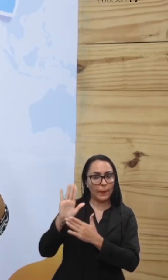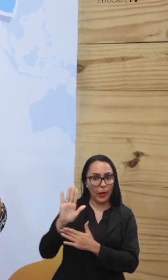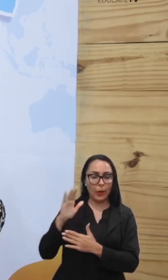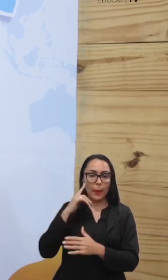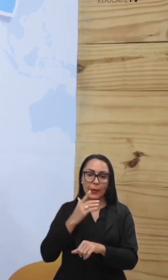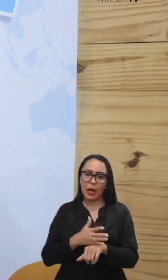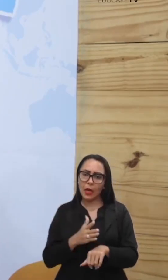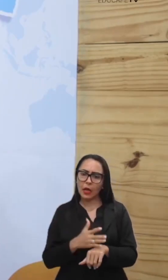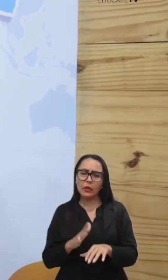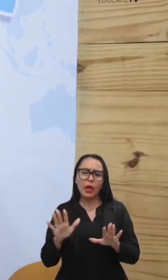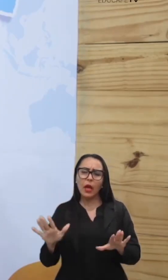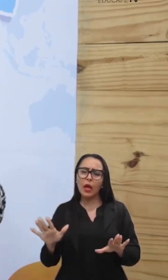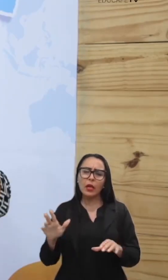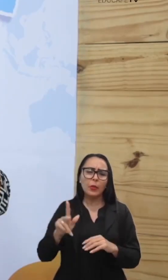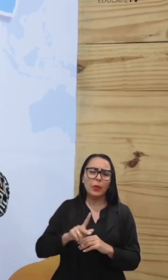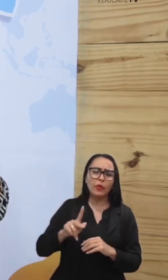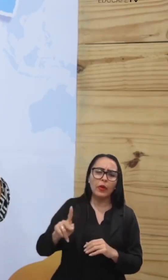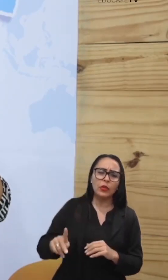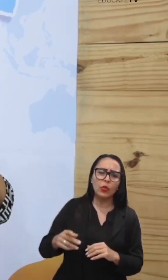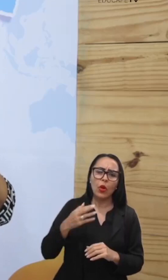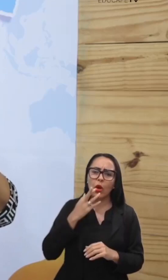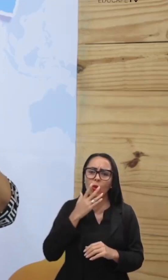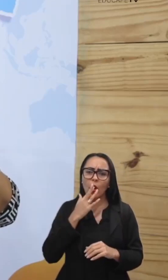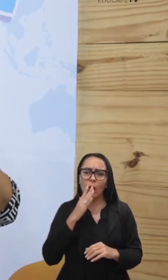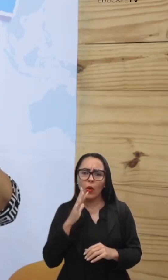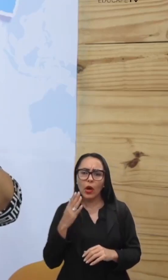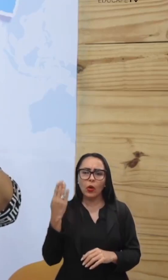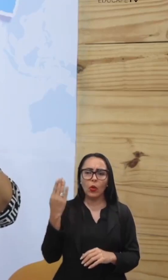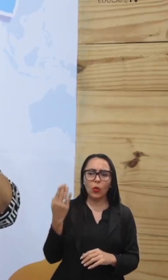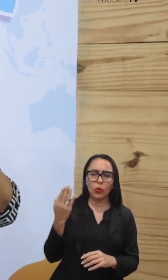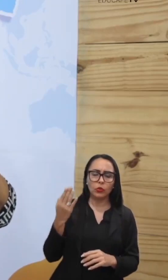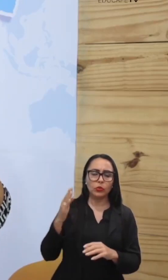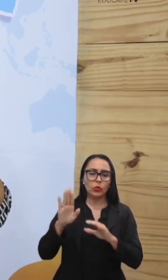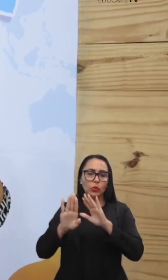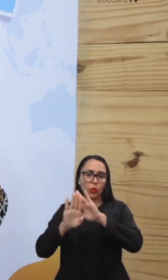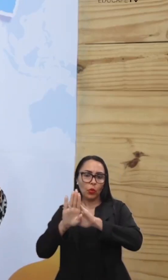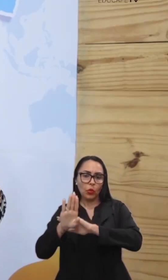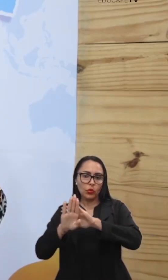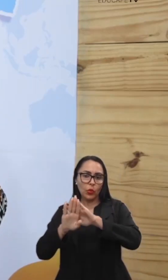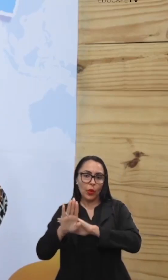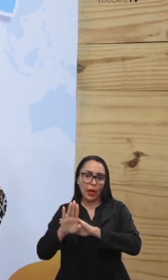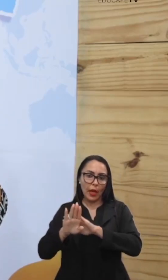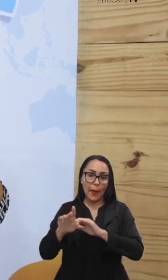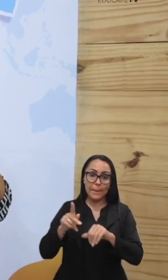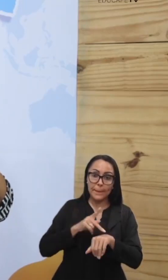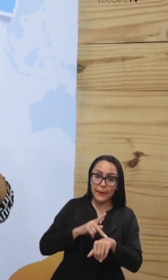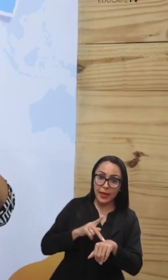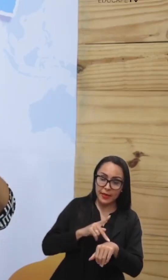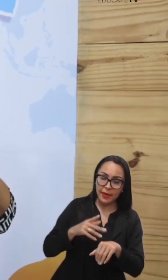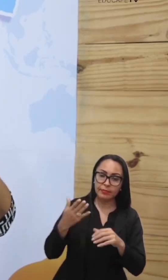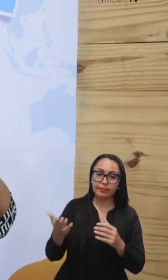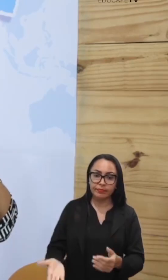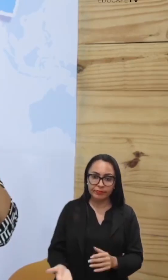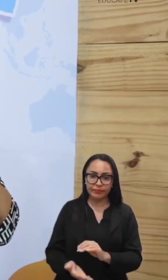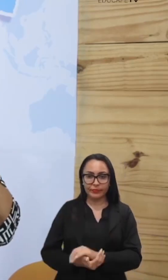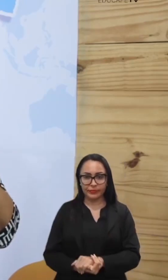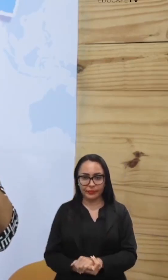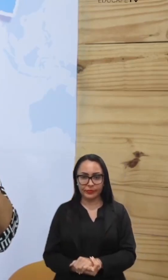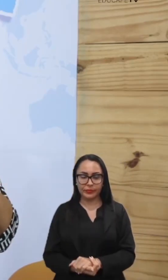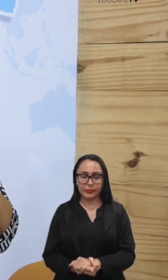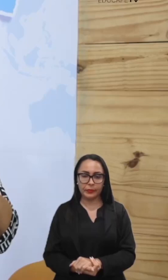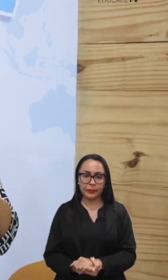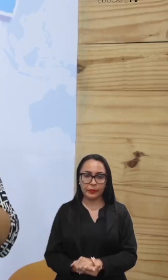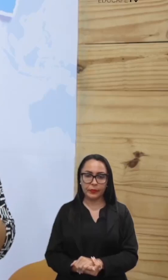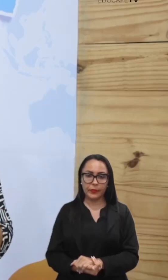branca. Ô, professora, e o dorso é que cor? O dorso da mão é na cor preta. Se eu estiver vendo o meu dorso, o dorso é na cor